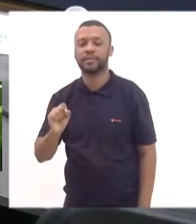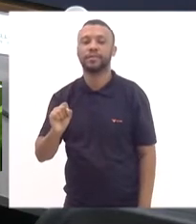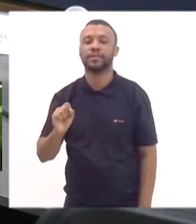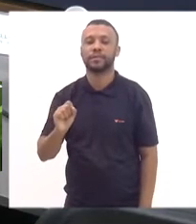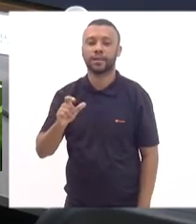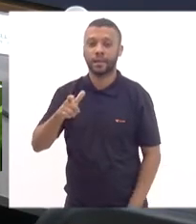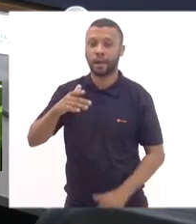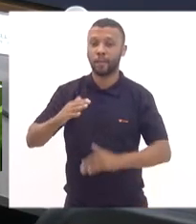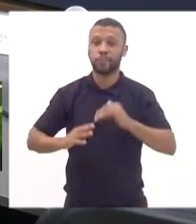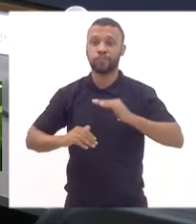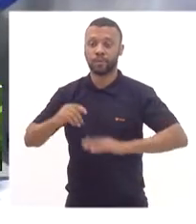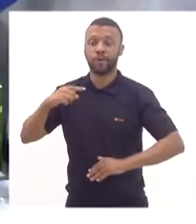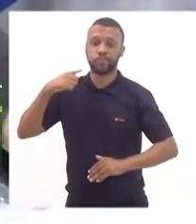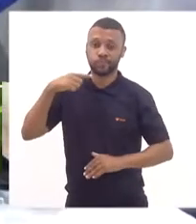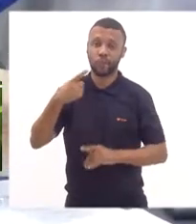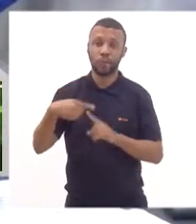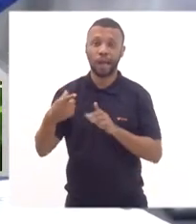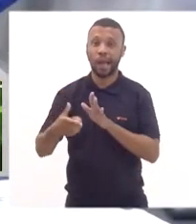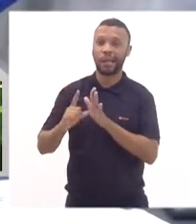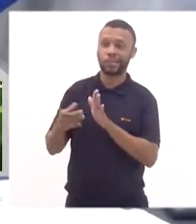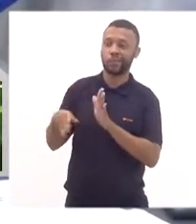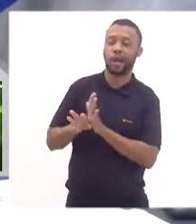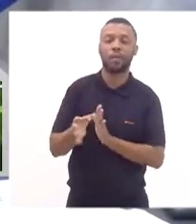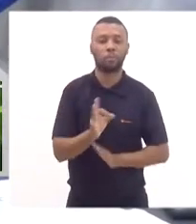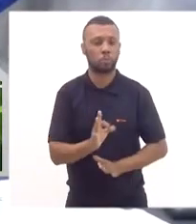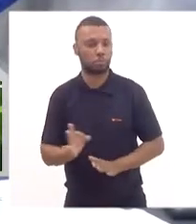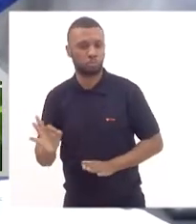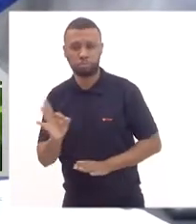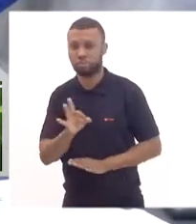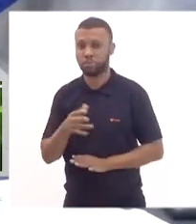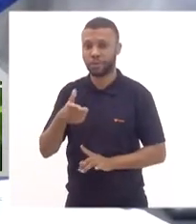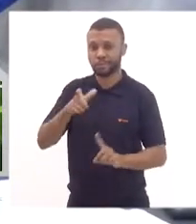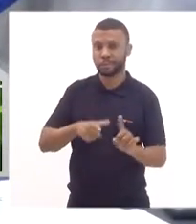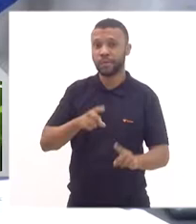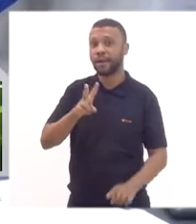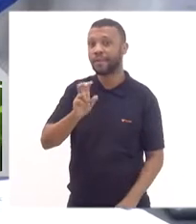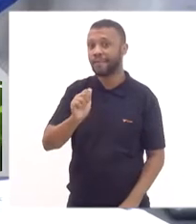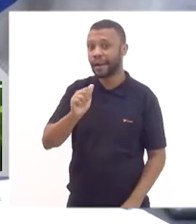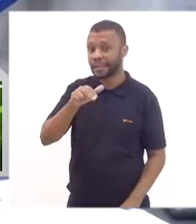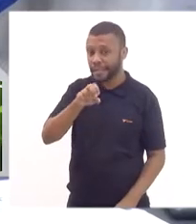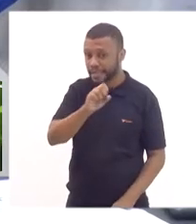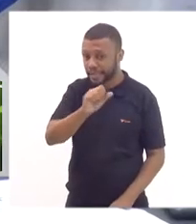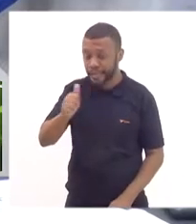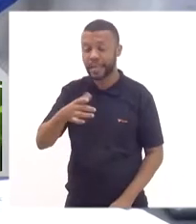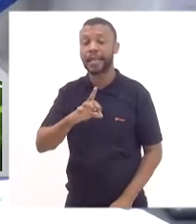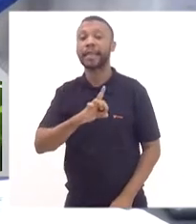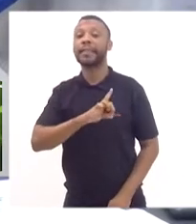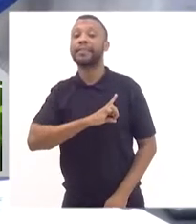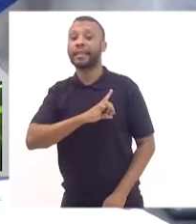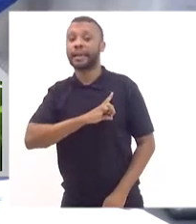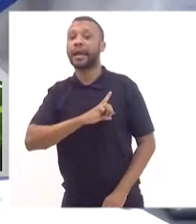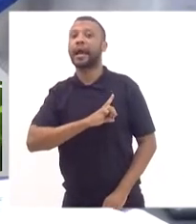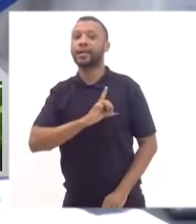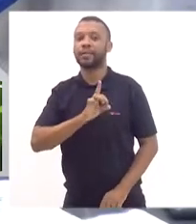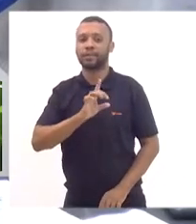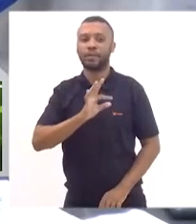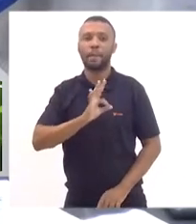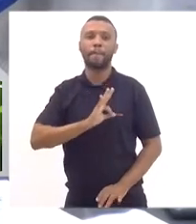E não estava aqui a doutora Vanessa Boaixá, delegada de polícia